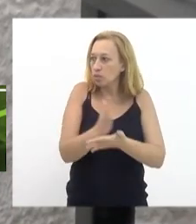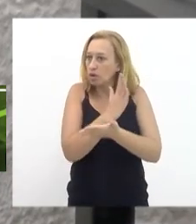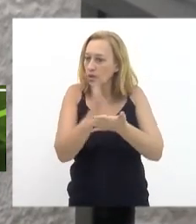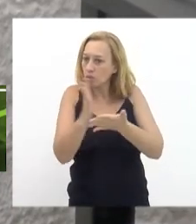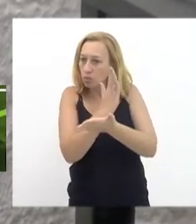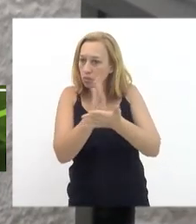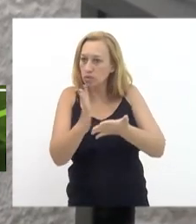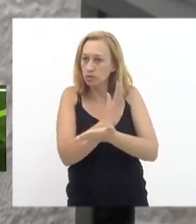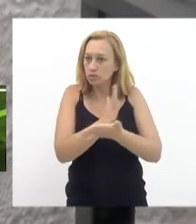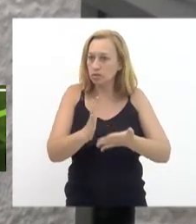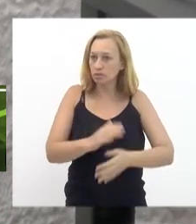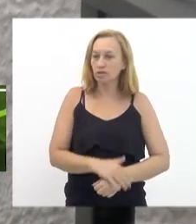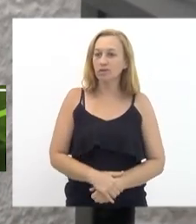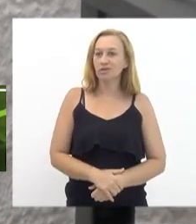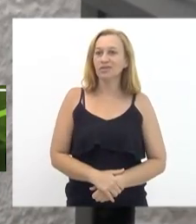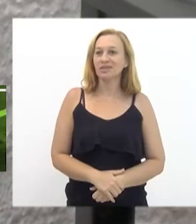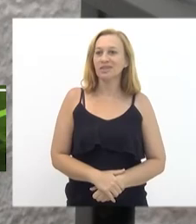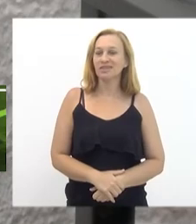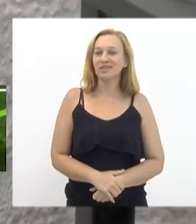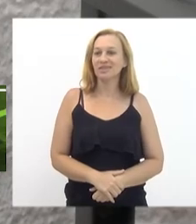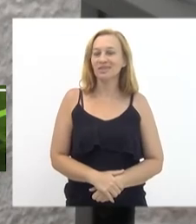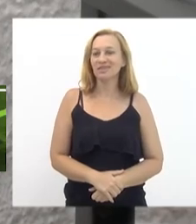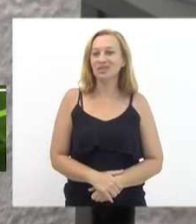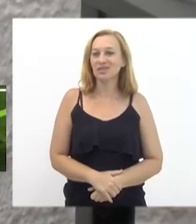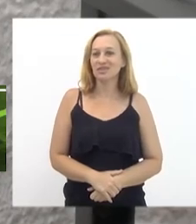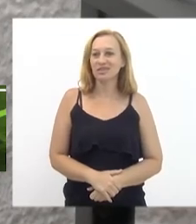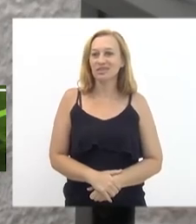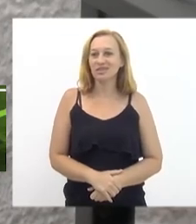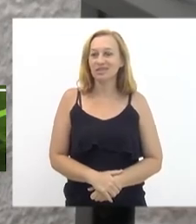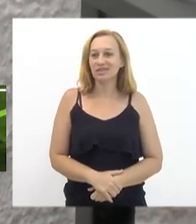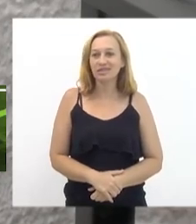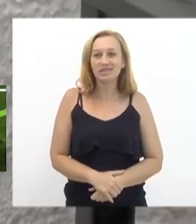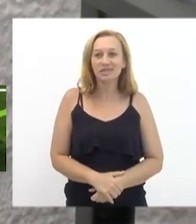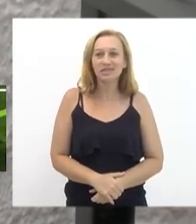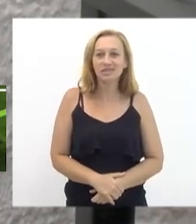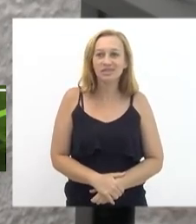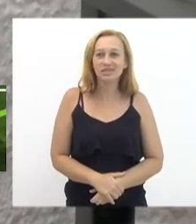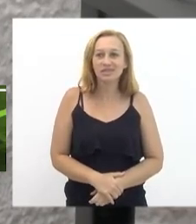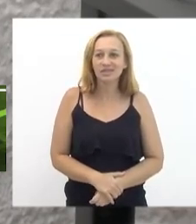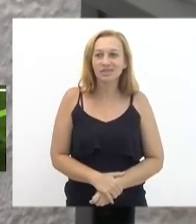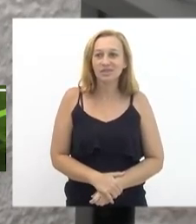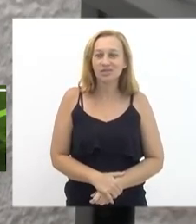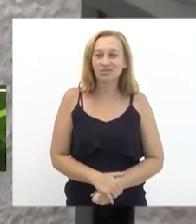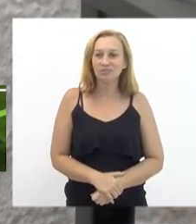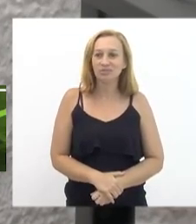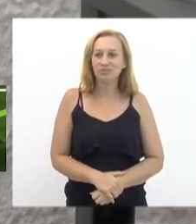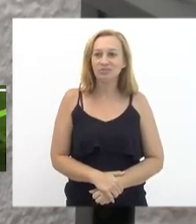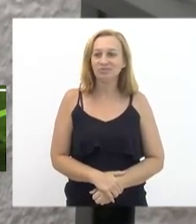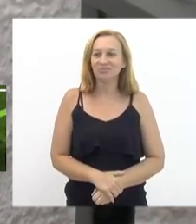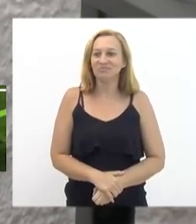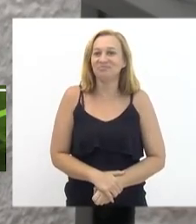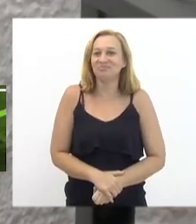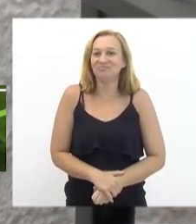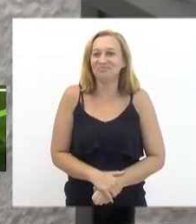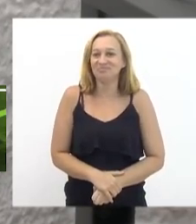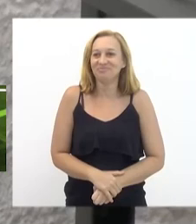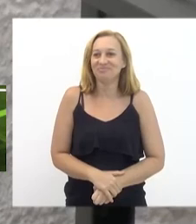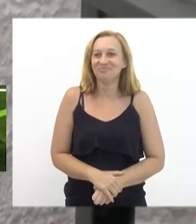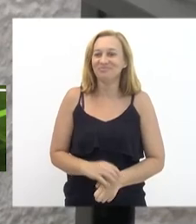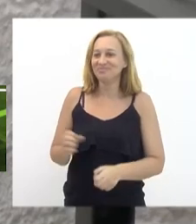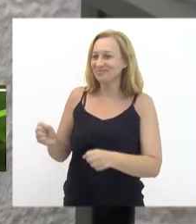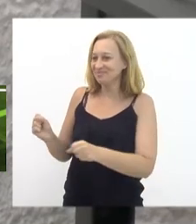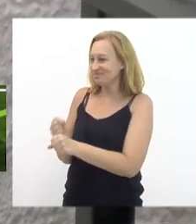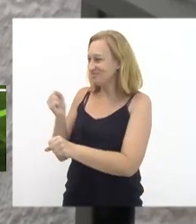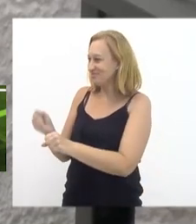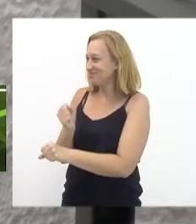isso em algumas ousadias até administrativo de Mas elas são importantes a serem feitas além de ser